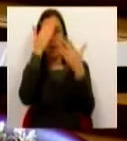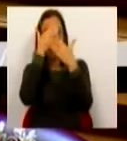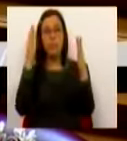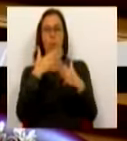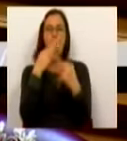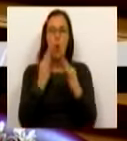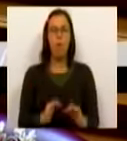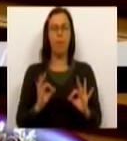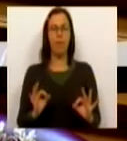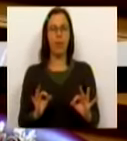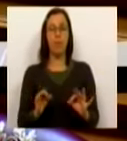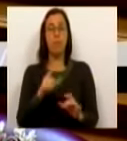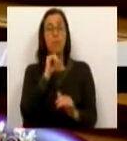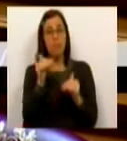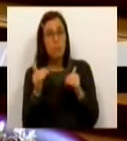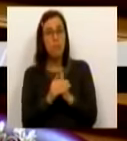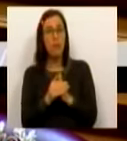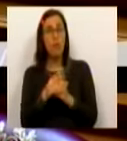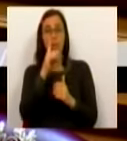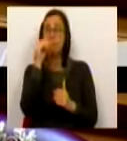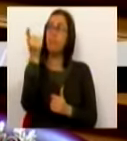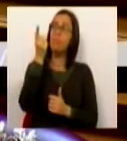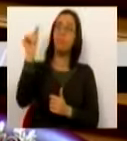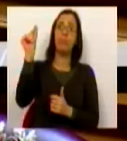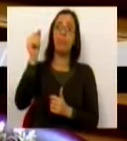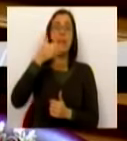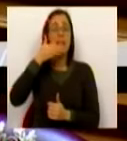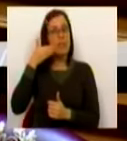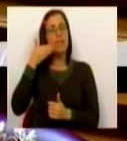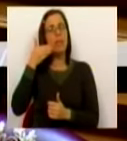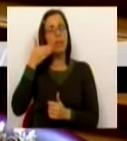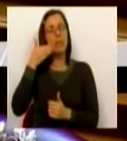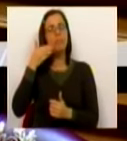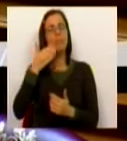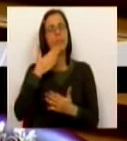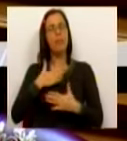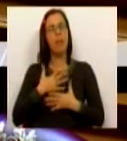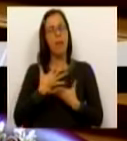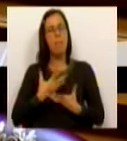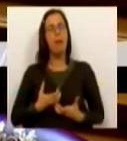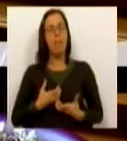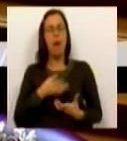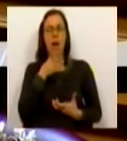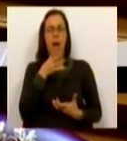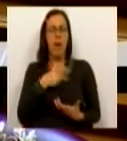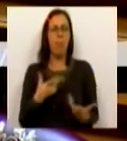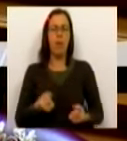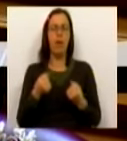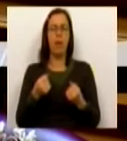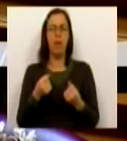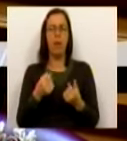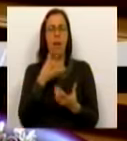democrata convicto. A morte dos que partem cedo demais deixa uma mágoa que nenhuma palavra